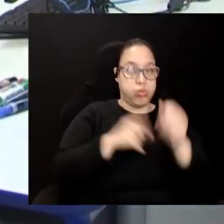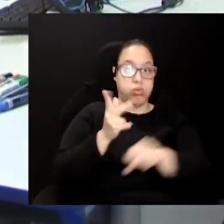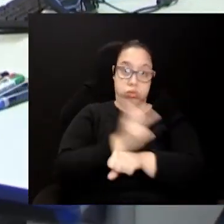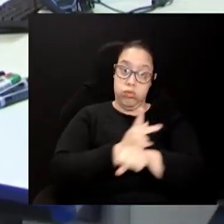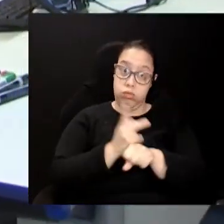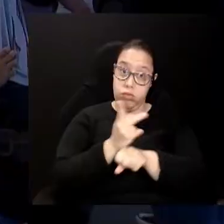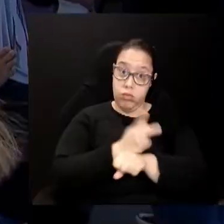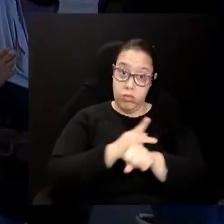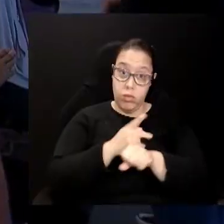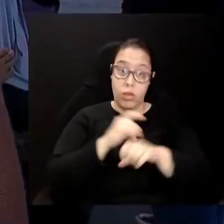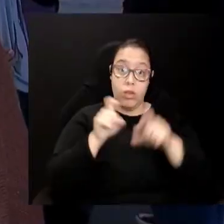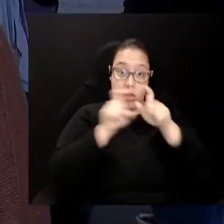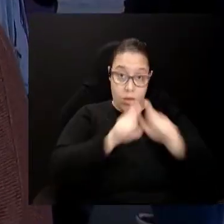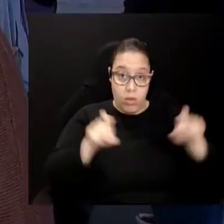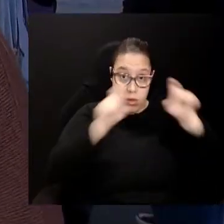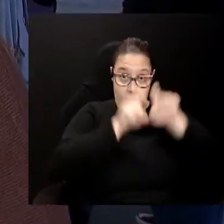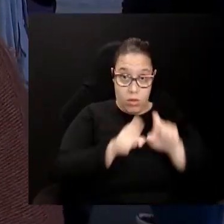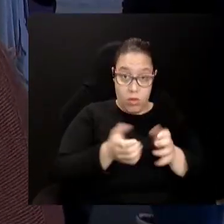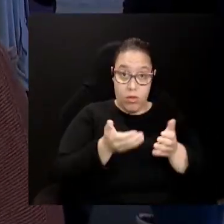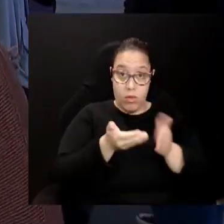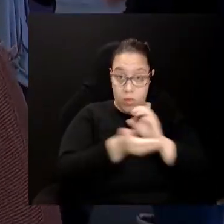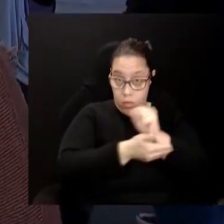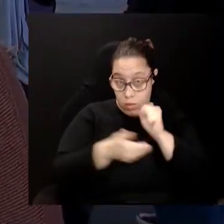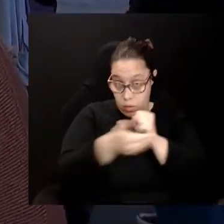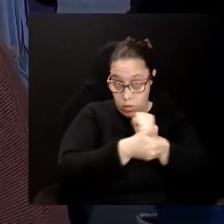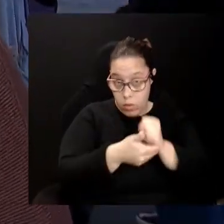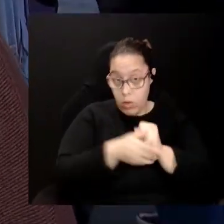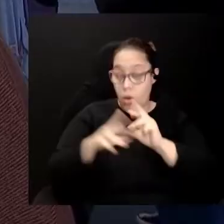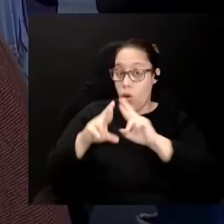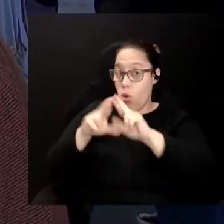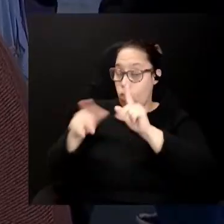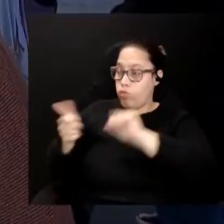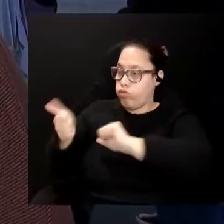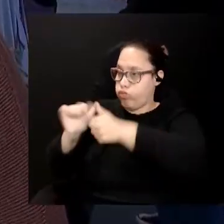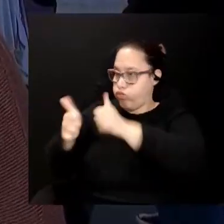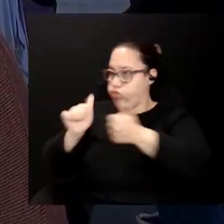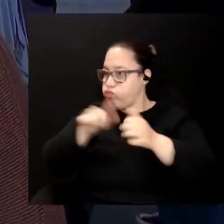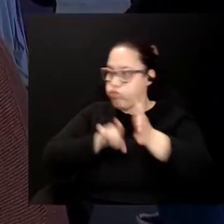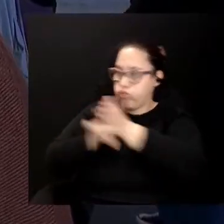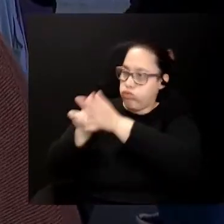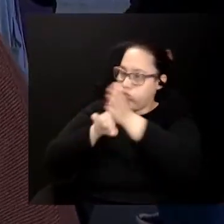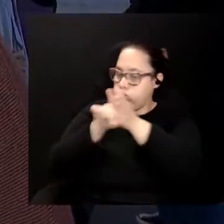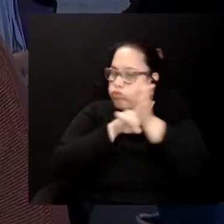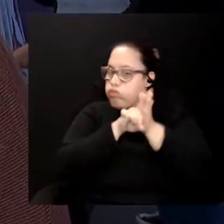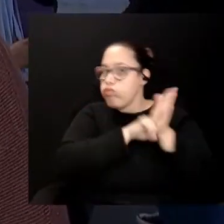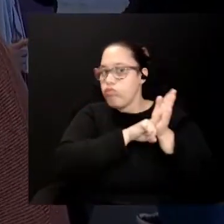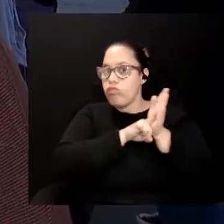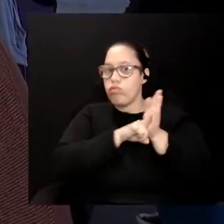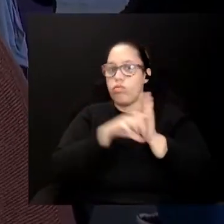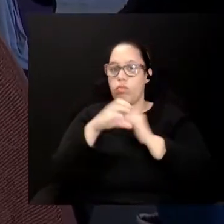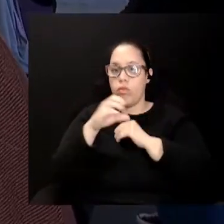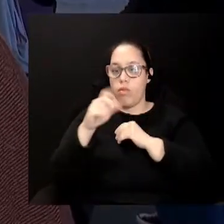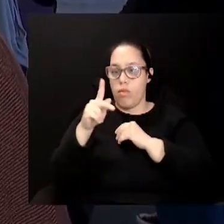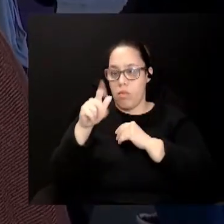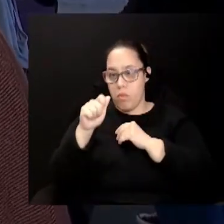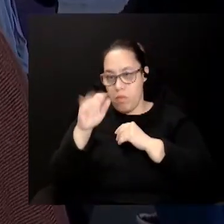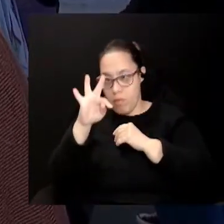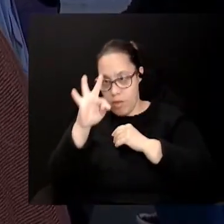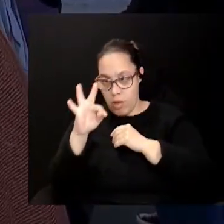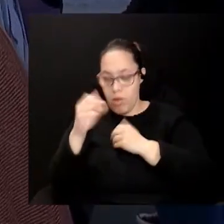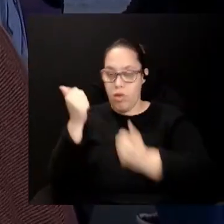informática básica. A gente faz toda uma pesquisa de mercado, né, com o CEPAT principalmente, que a gente tem uma parceria